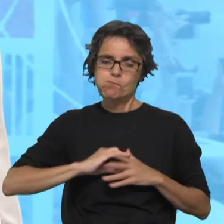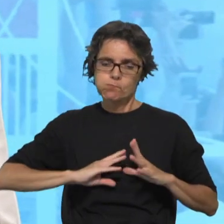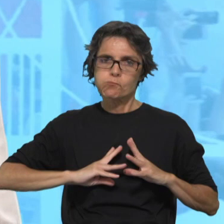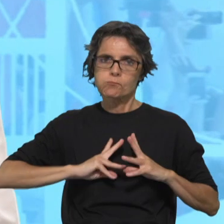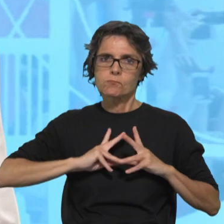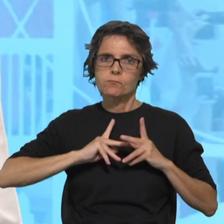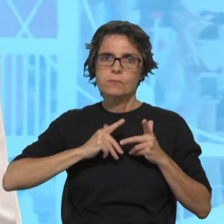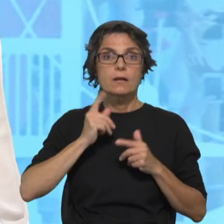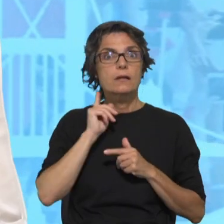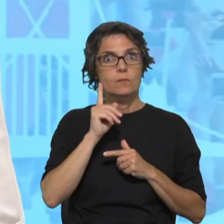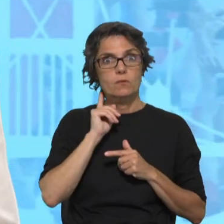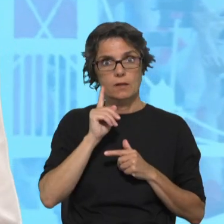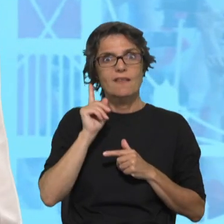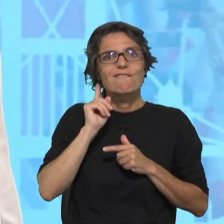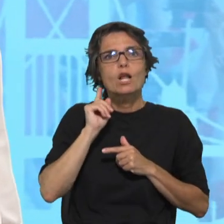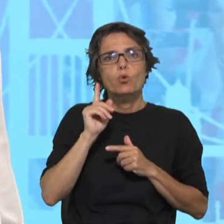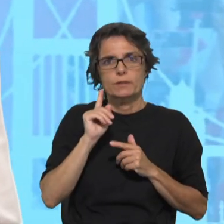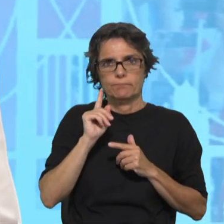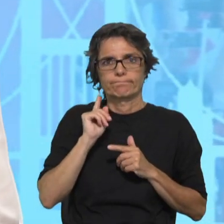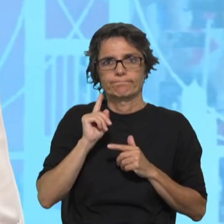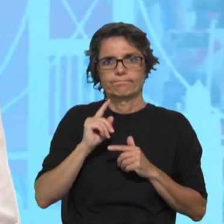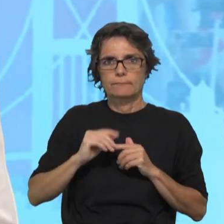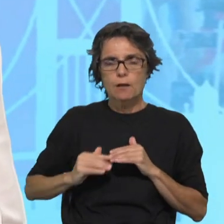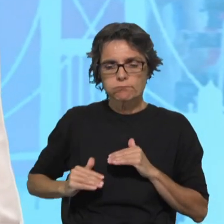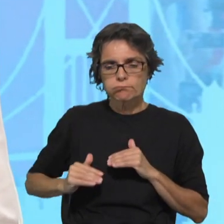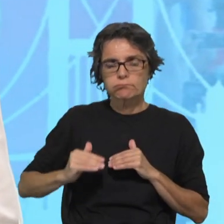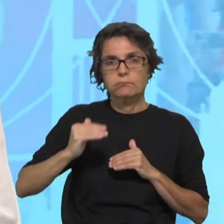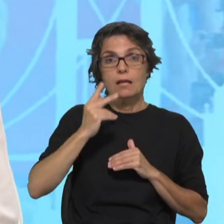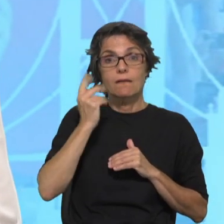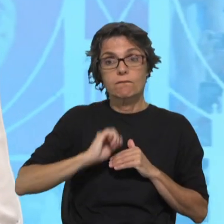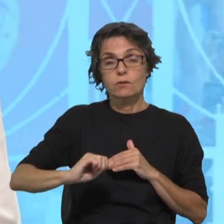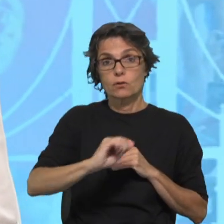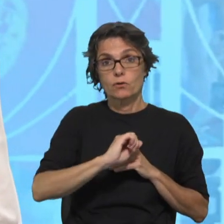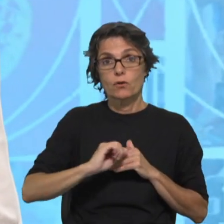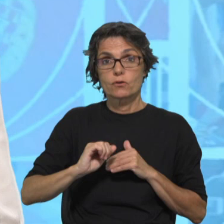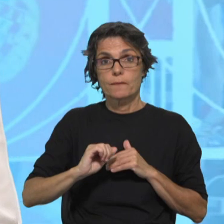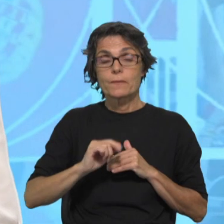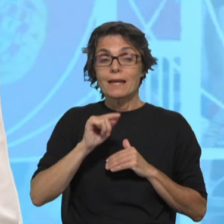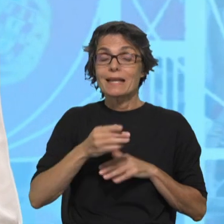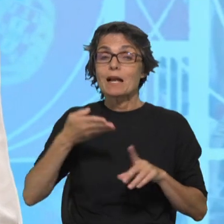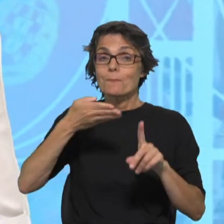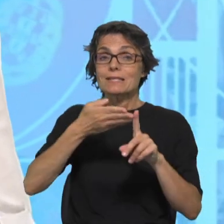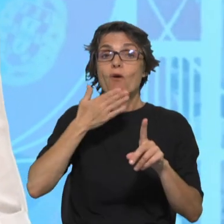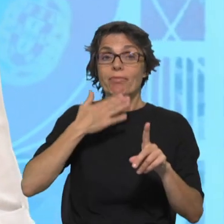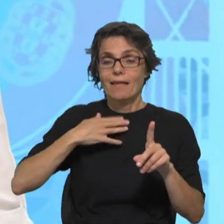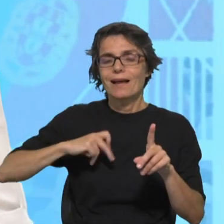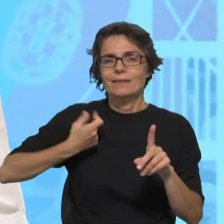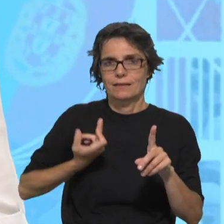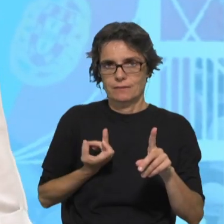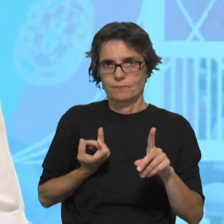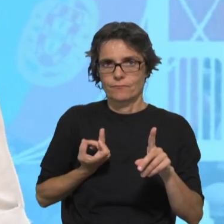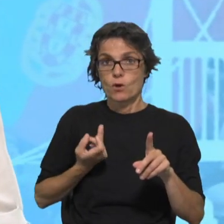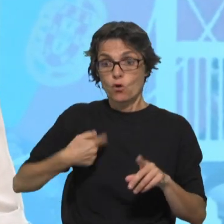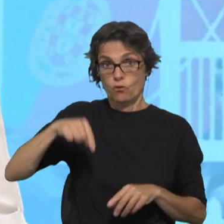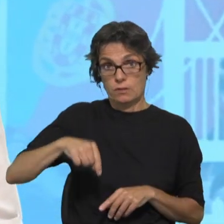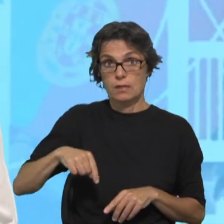e também crescimento de valores ao longo da nossa vida, nomeadamente através dessas experiências missionárias que nós, em Portugal, nos